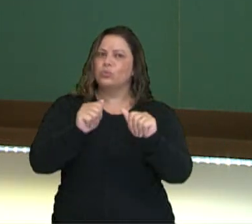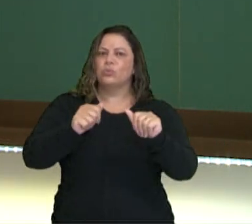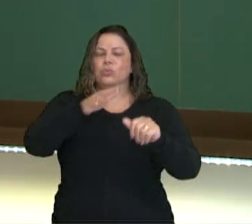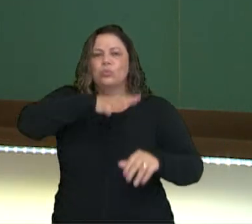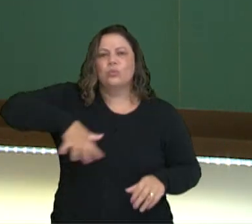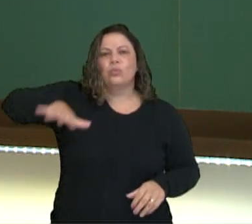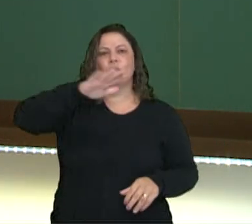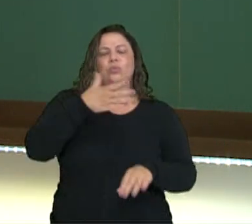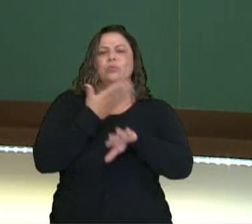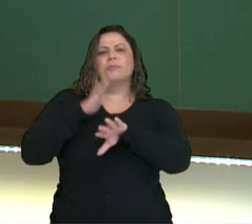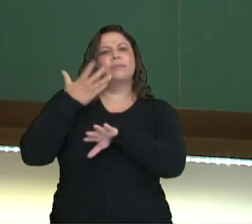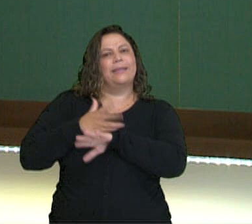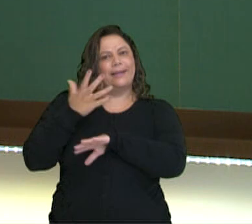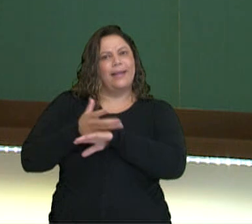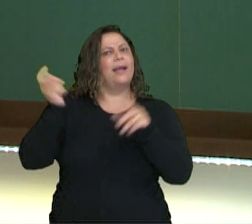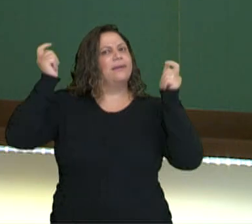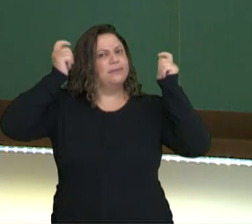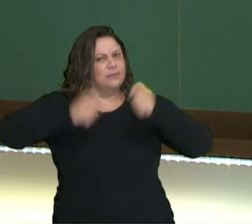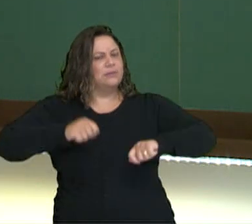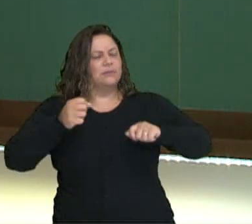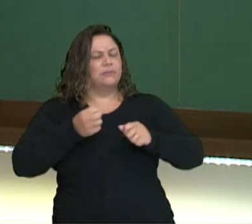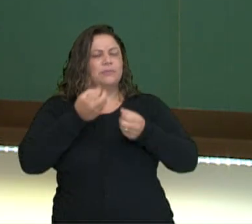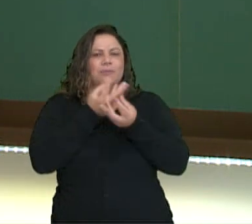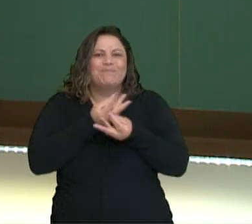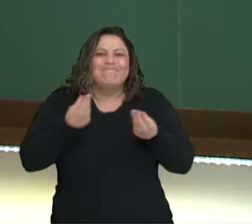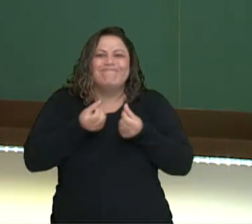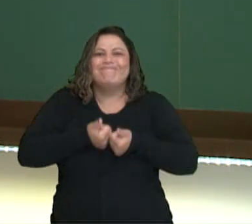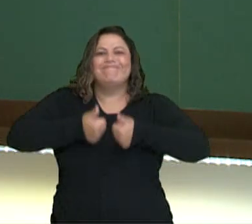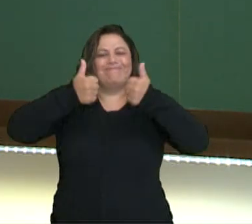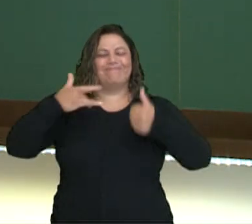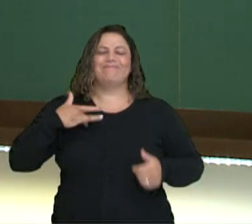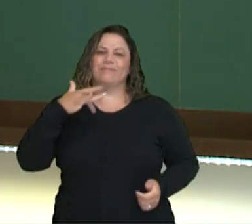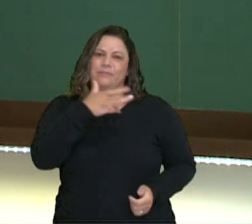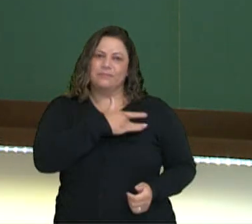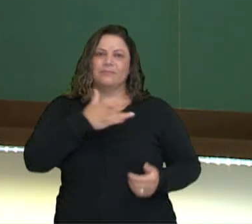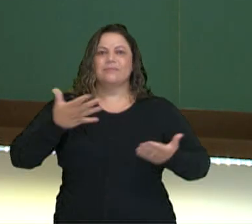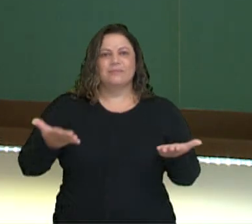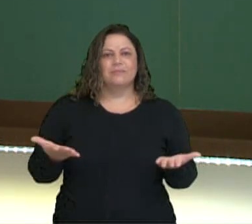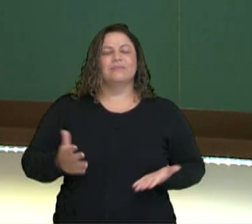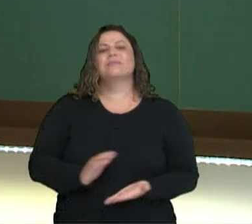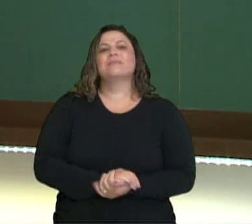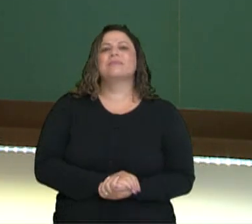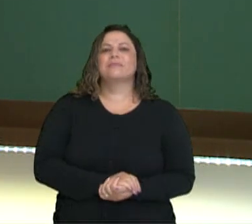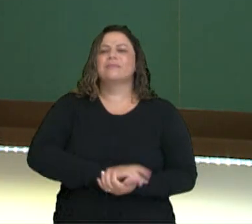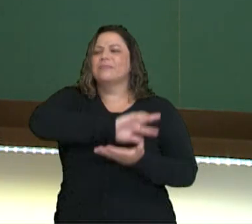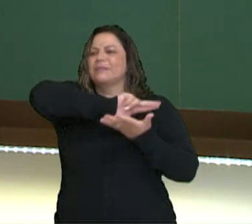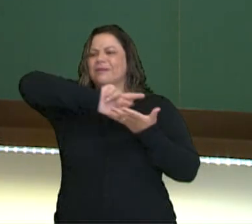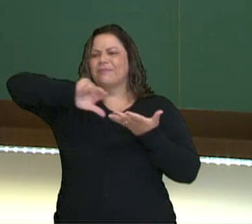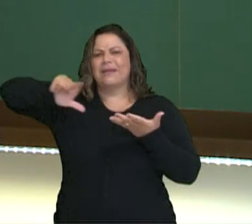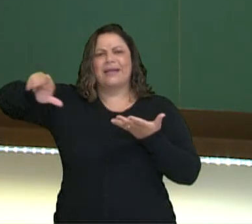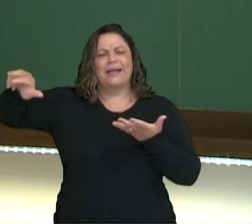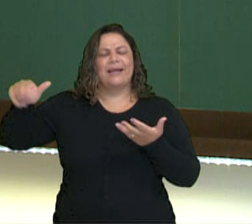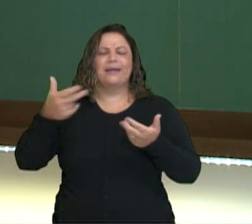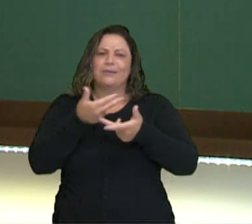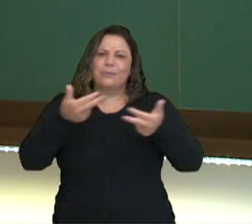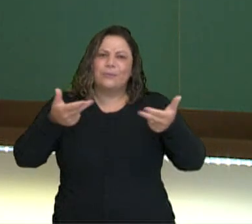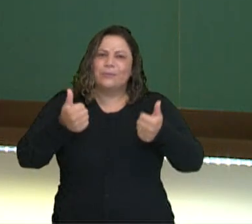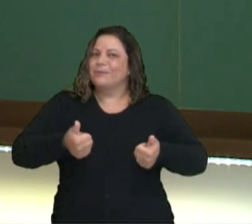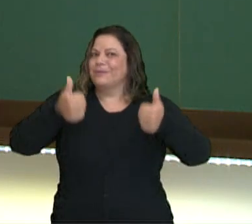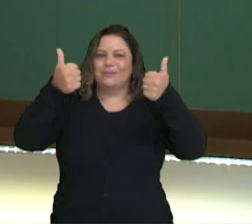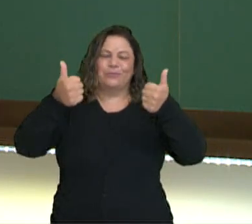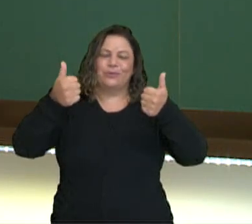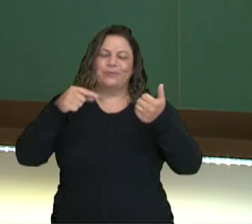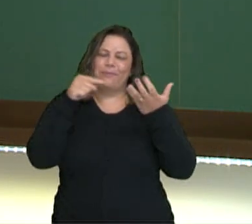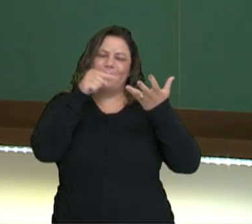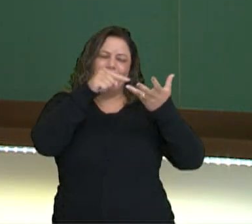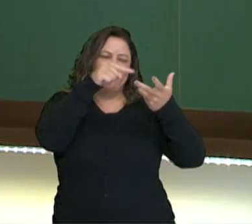a prática em si beneficia a nossa saúde. E tem vários benefícios, além que não vou